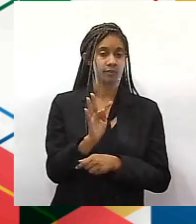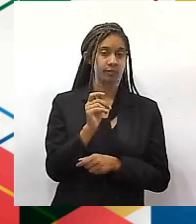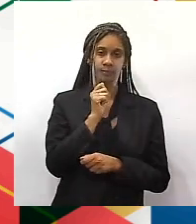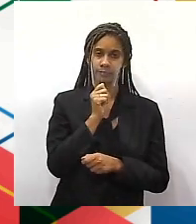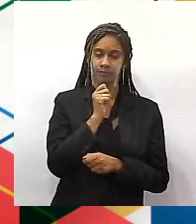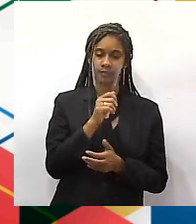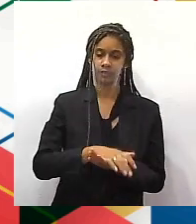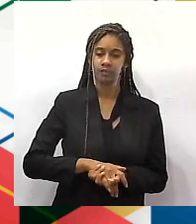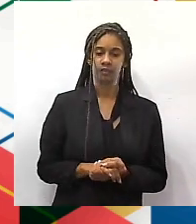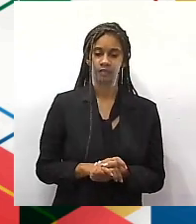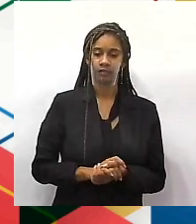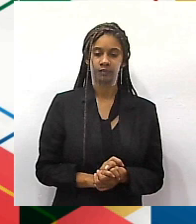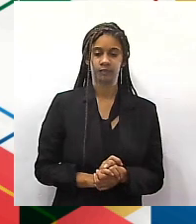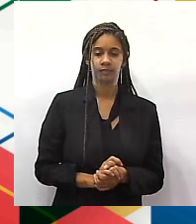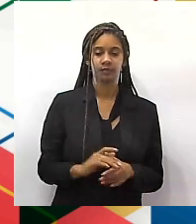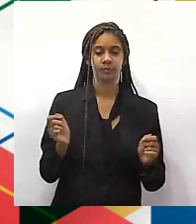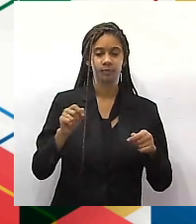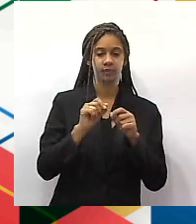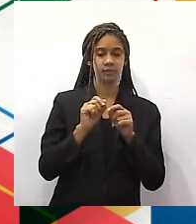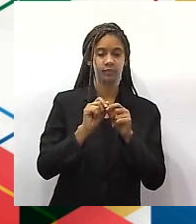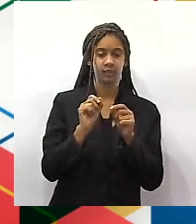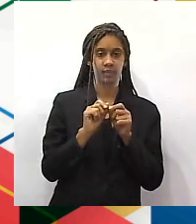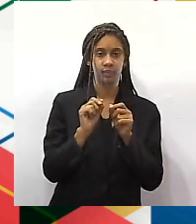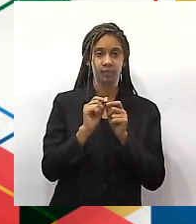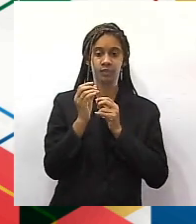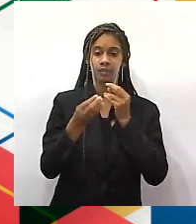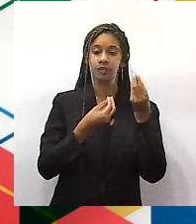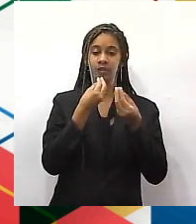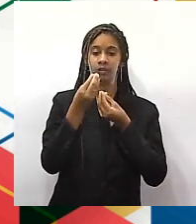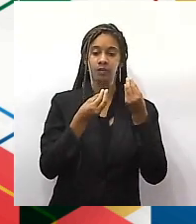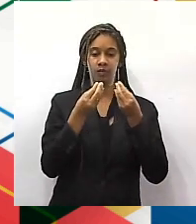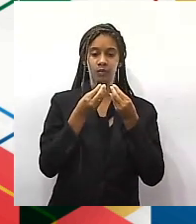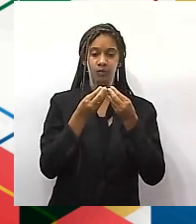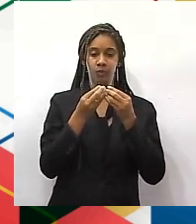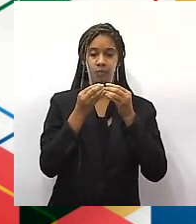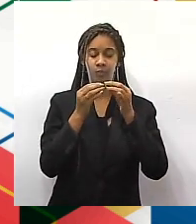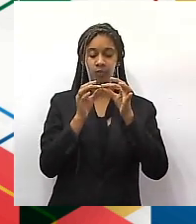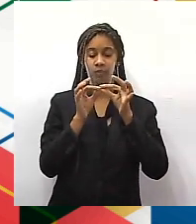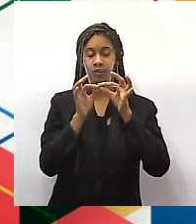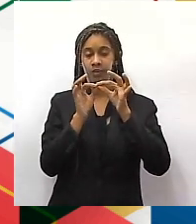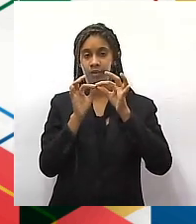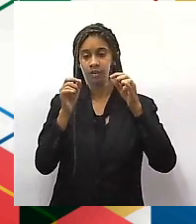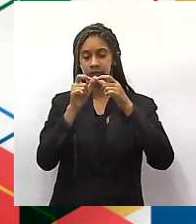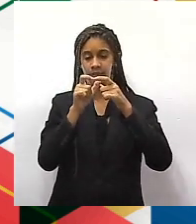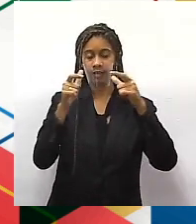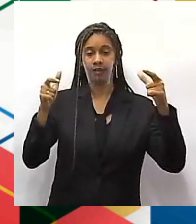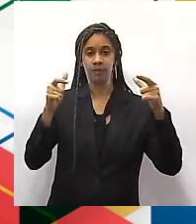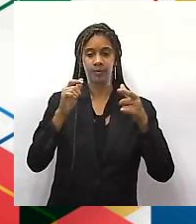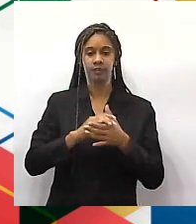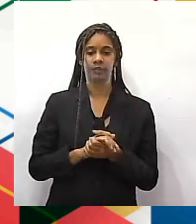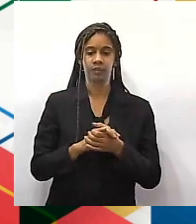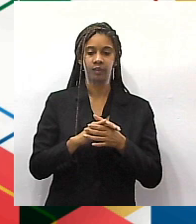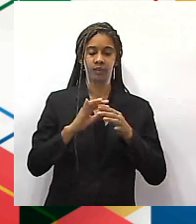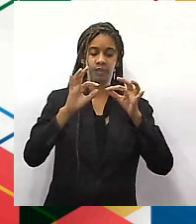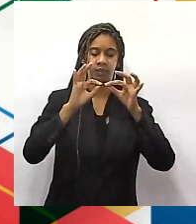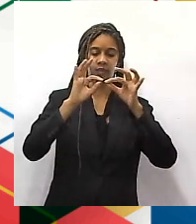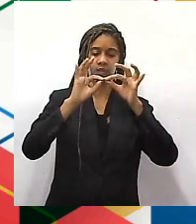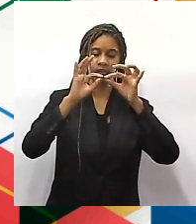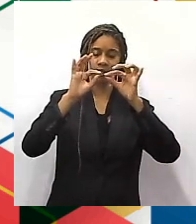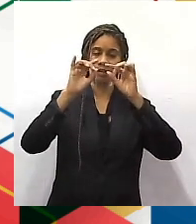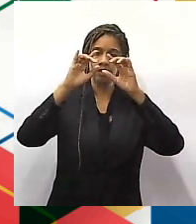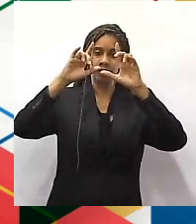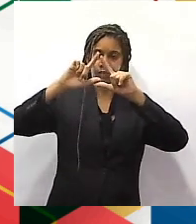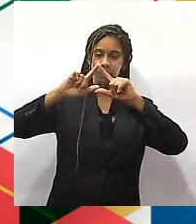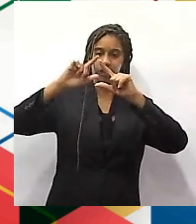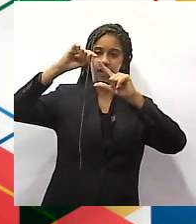prolongar essas retas. Eu vou prolongar o lado do triângulo aqui, ó, esse lado AB e o lado AC. Vou prolongar aqui só para